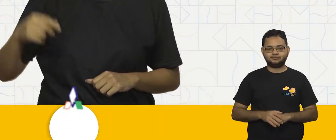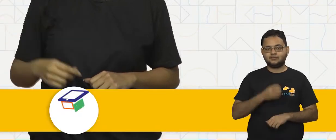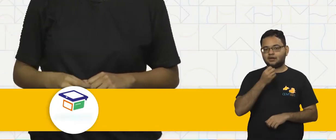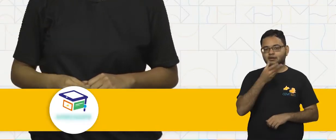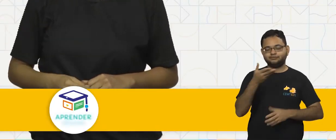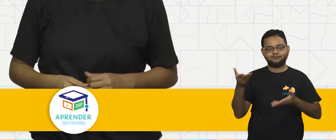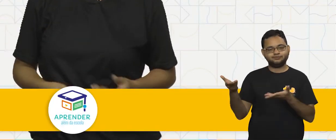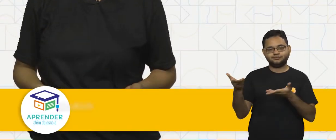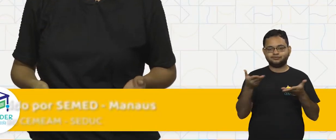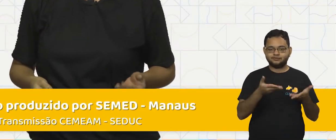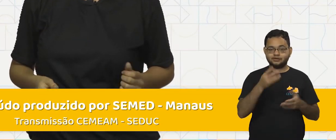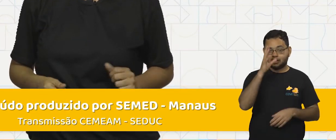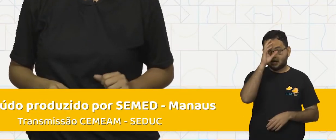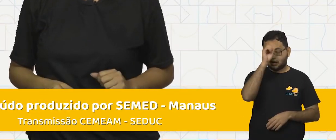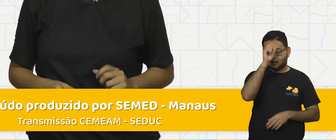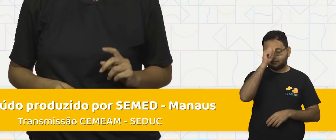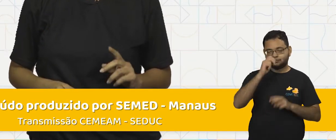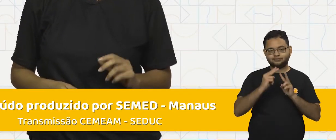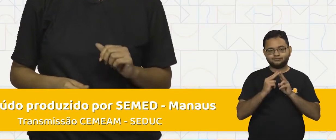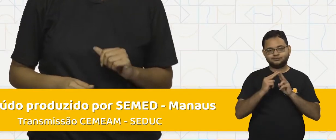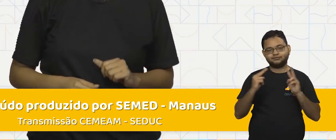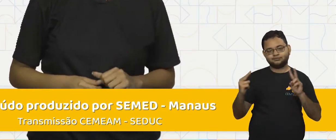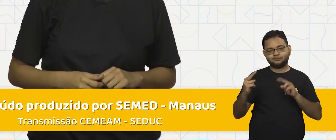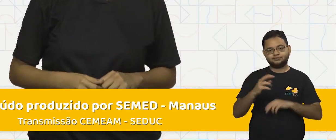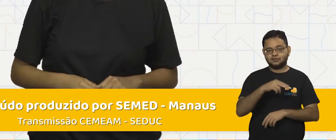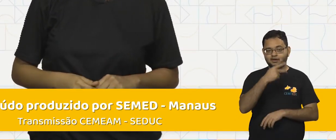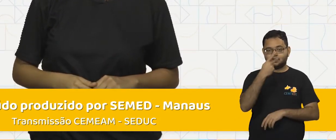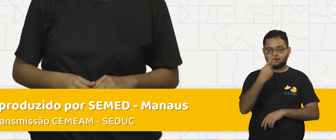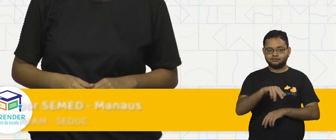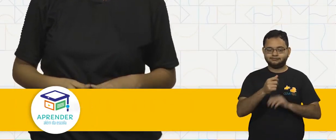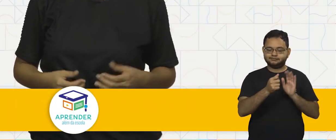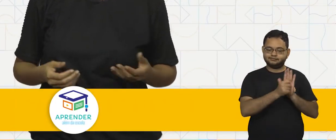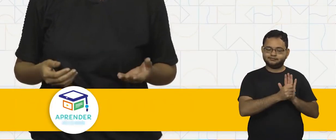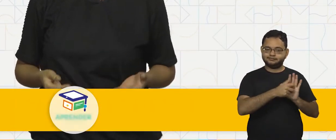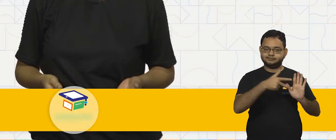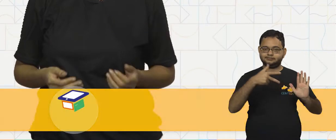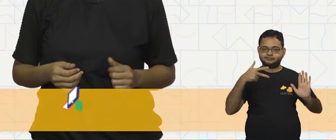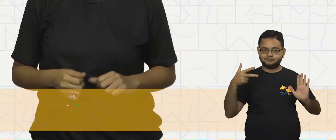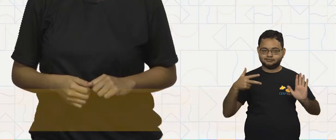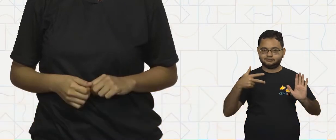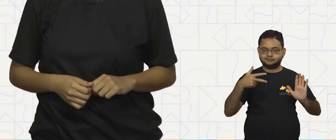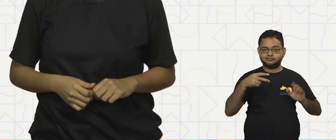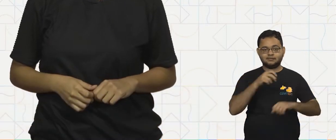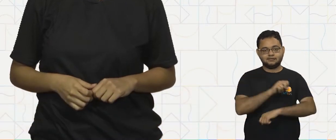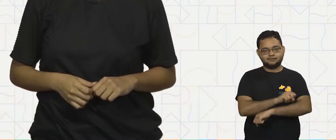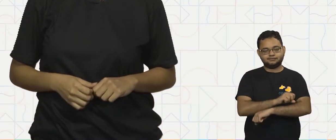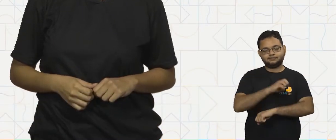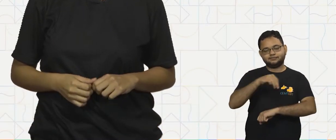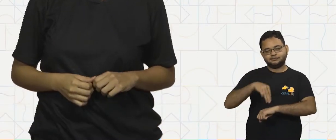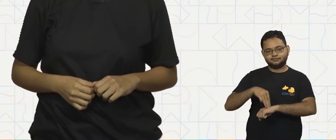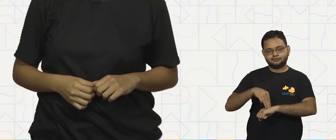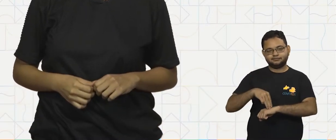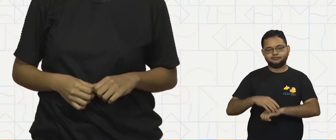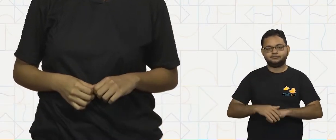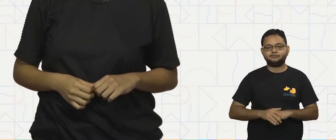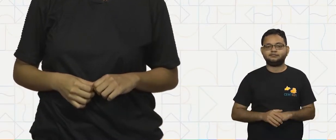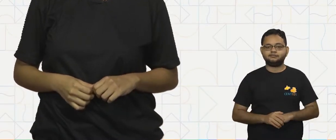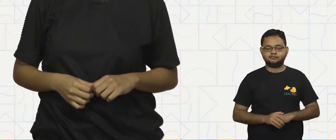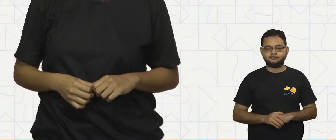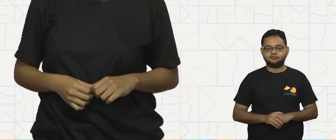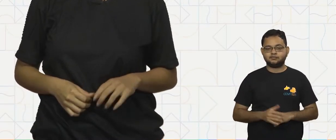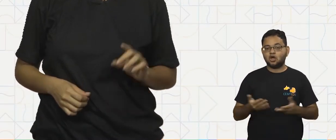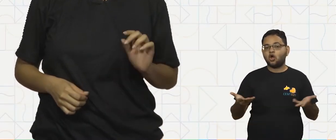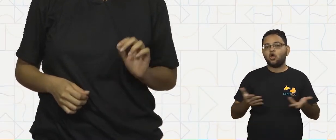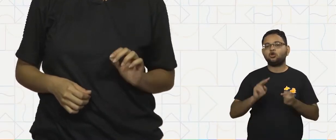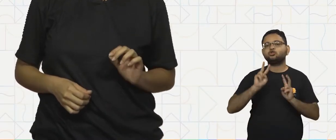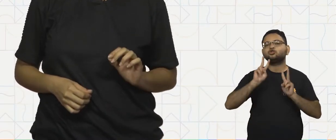esse. Bem-vindos ao projeto Aprender Além da Escola, do Centro de Mídias e Tecnologias Educacionais da